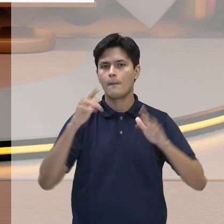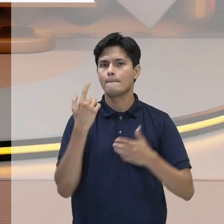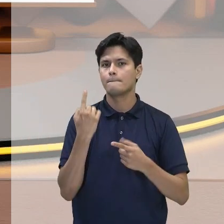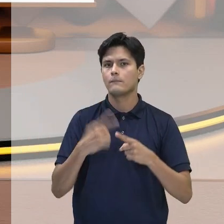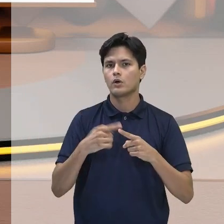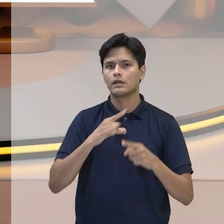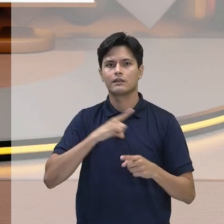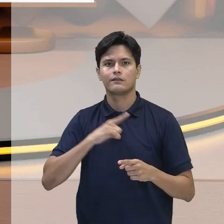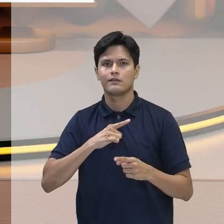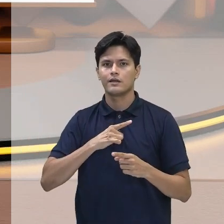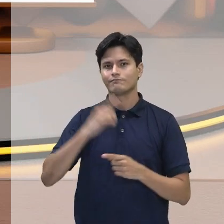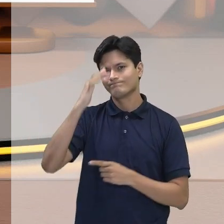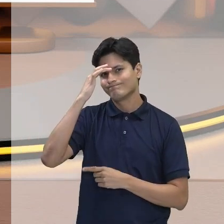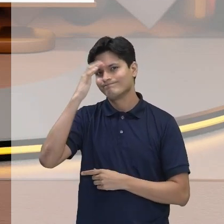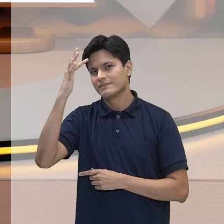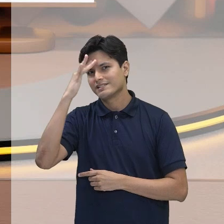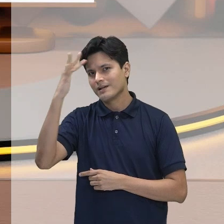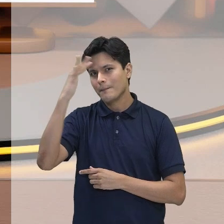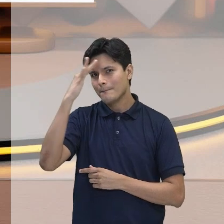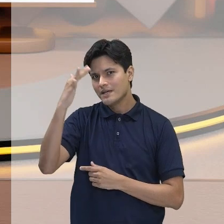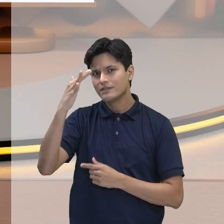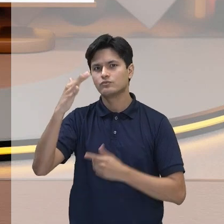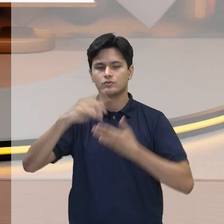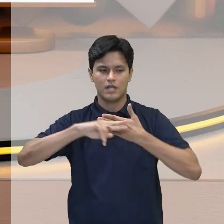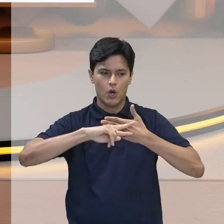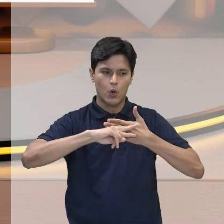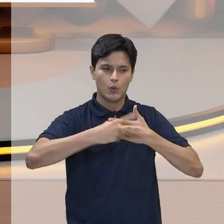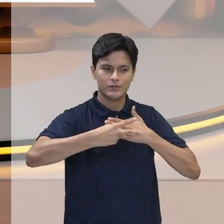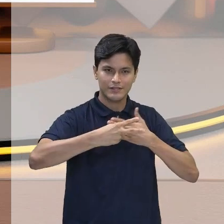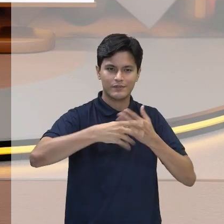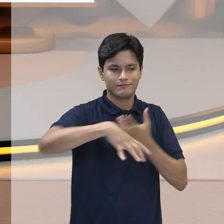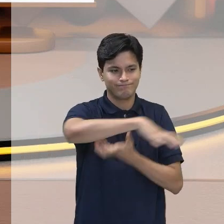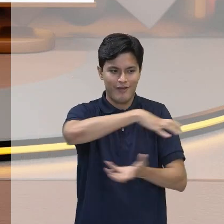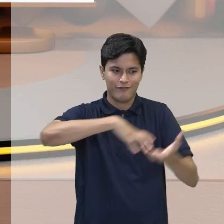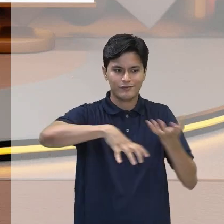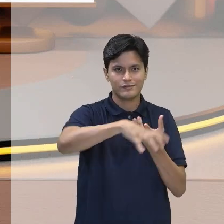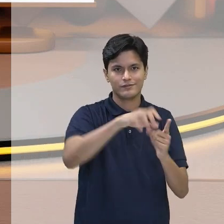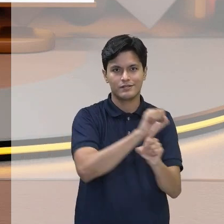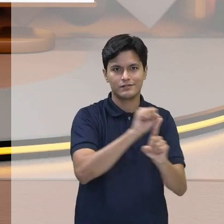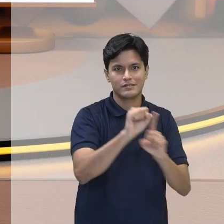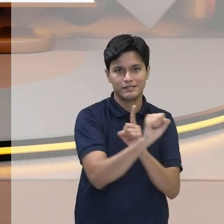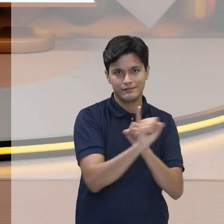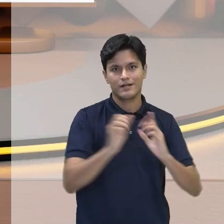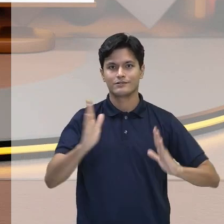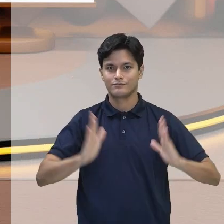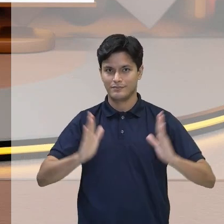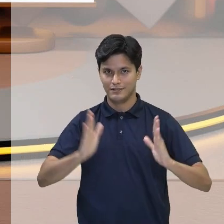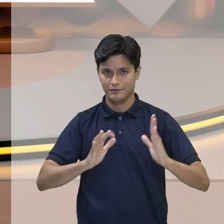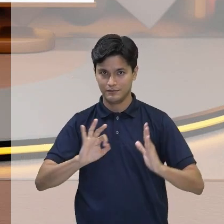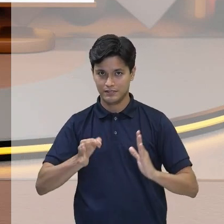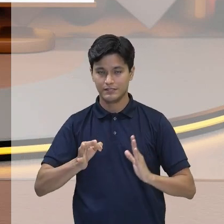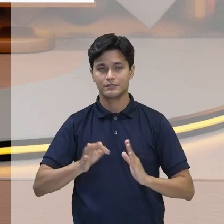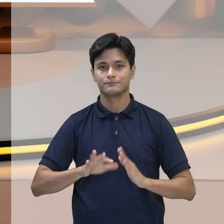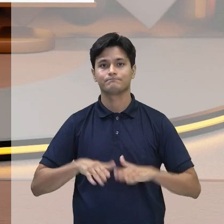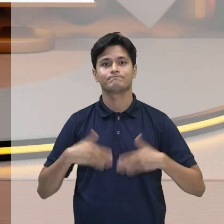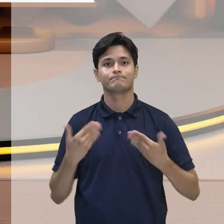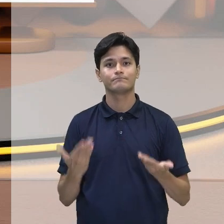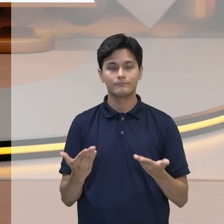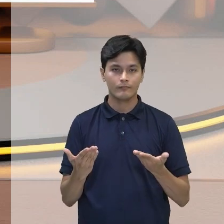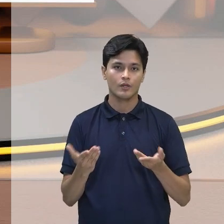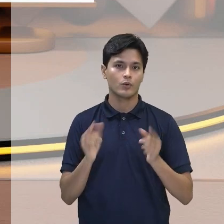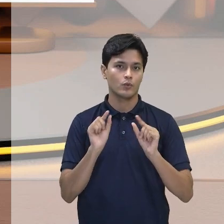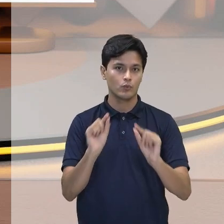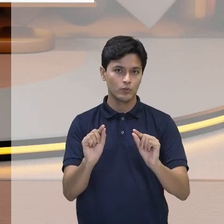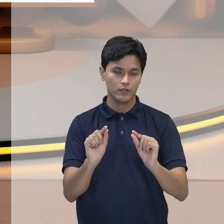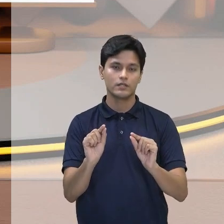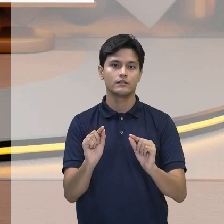que se tornam verdadeiras bombas dentro da sociedade de então, nesse período de então, tá bom? Então, por